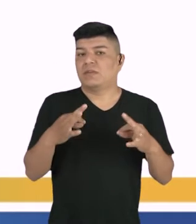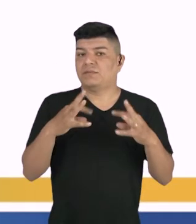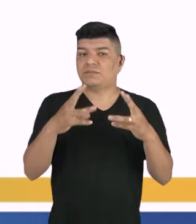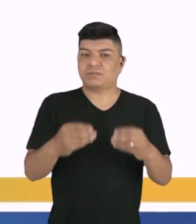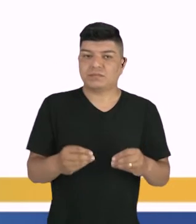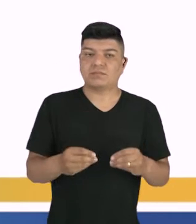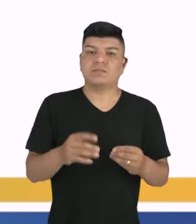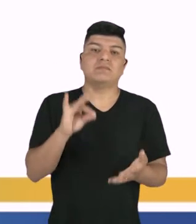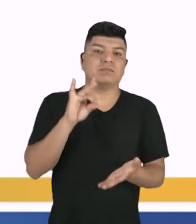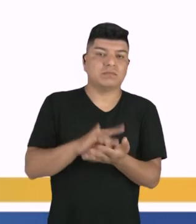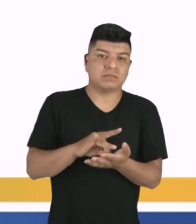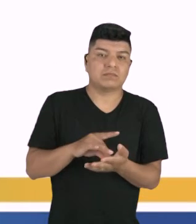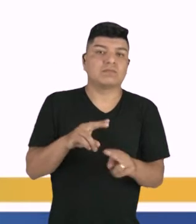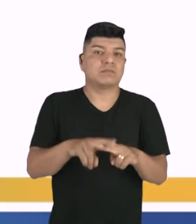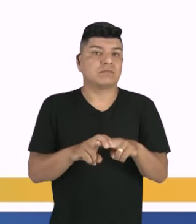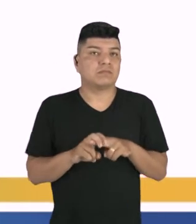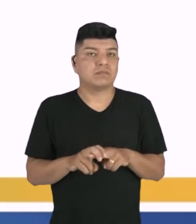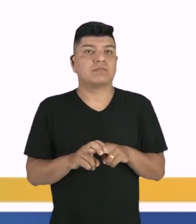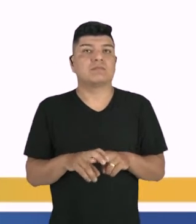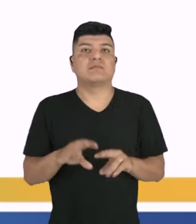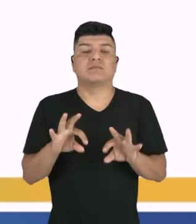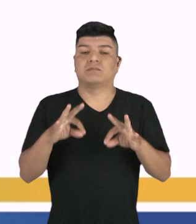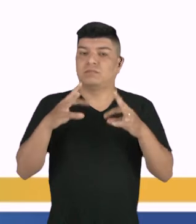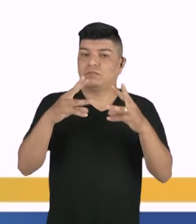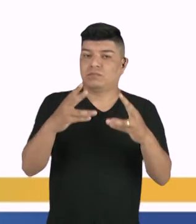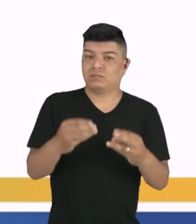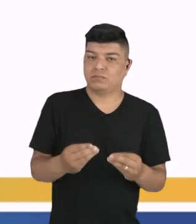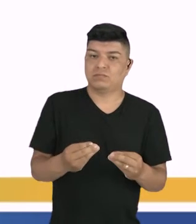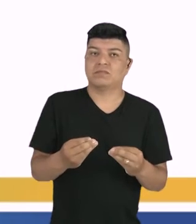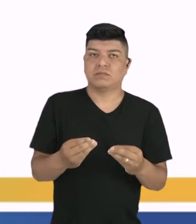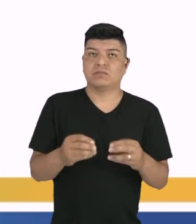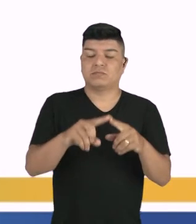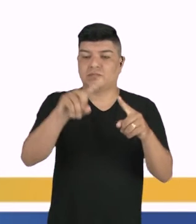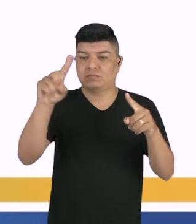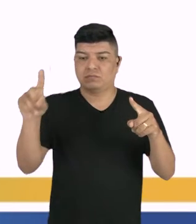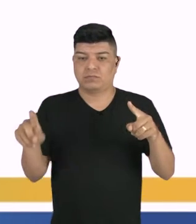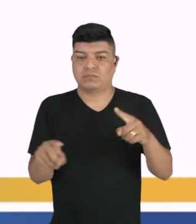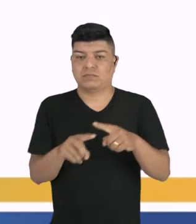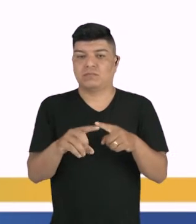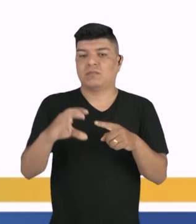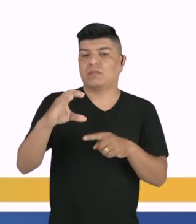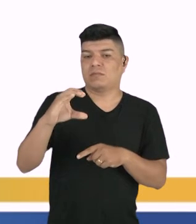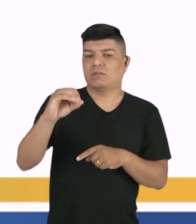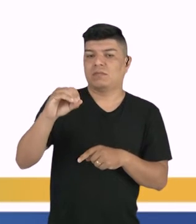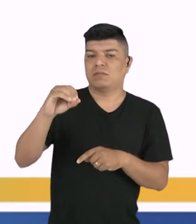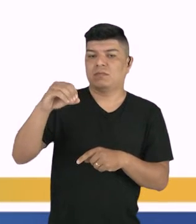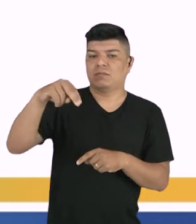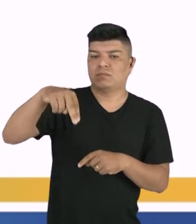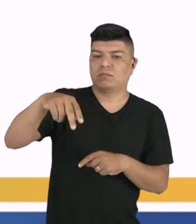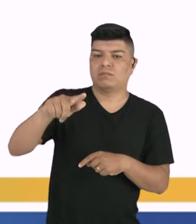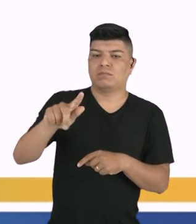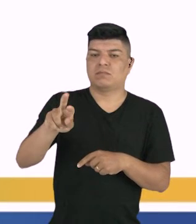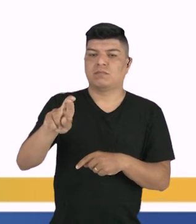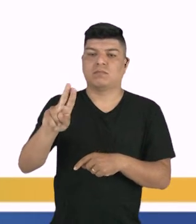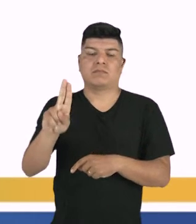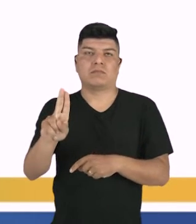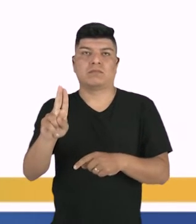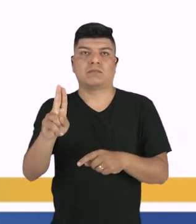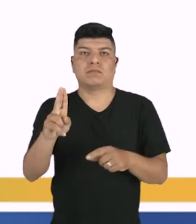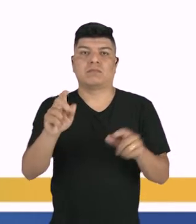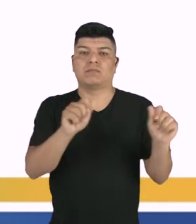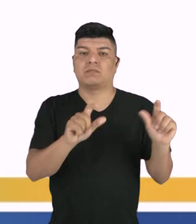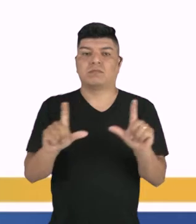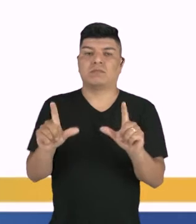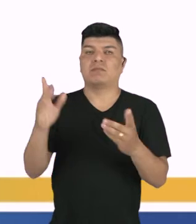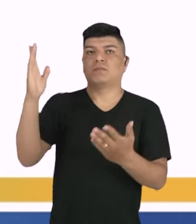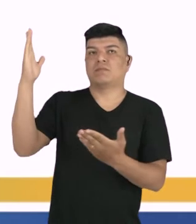os reais. Então, devemos considerar todos os arcos côngruos a esses dois que estão na tela, ou